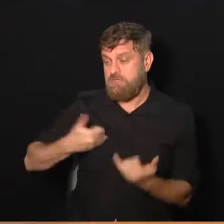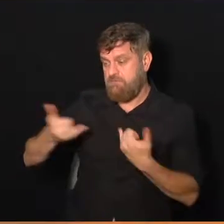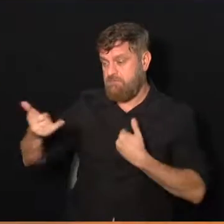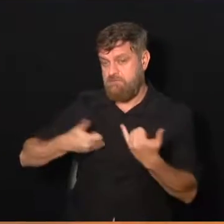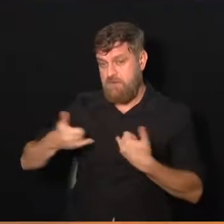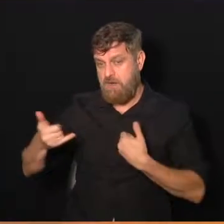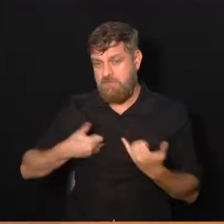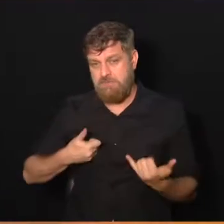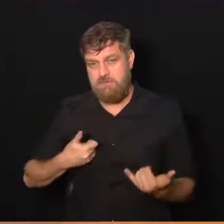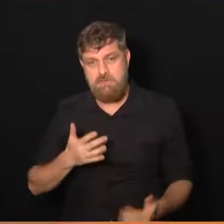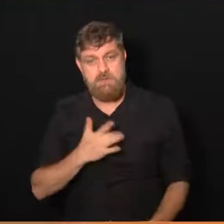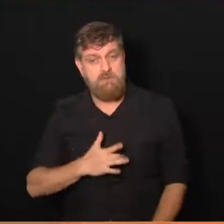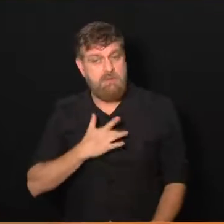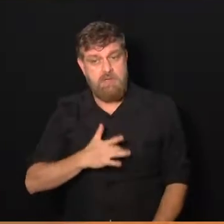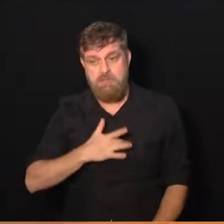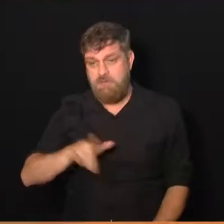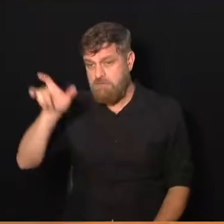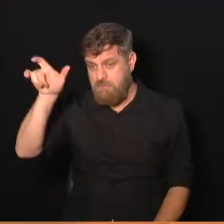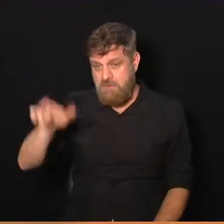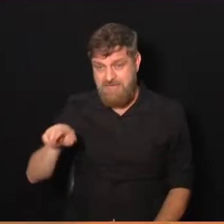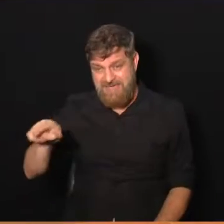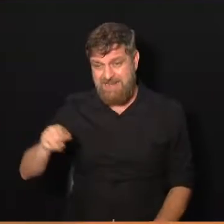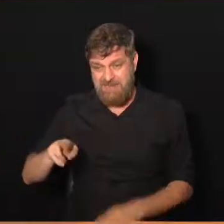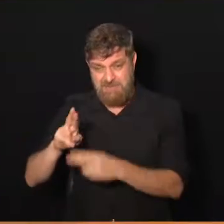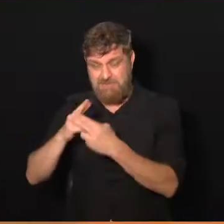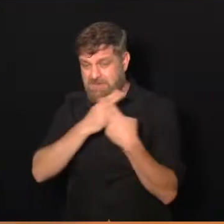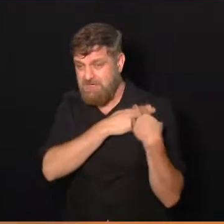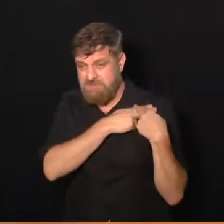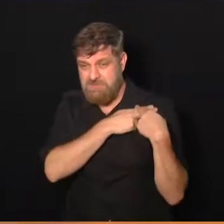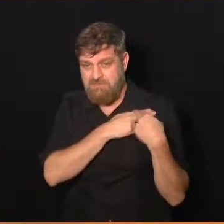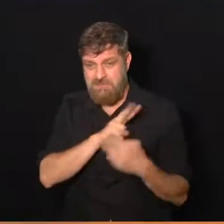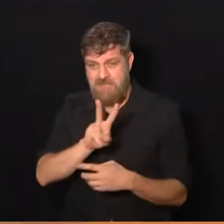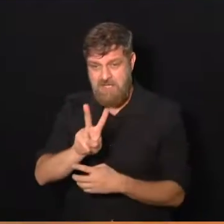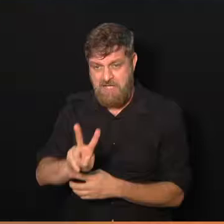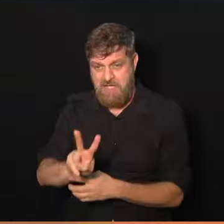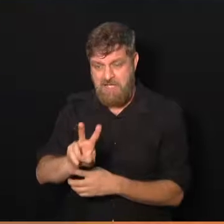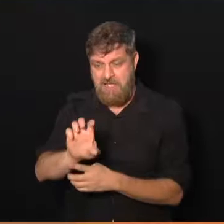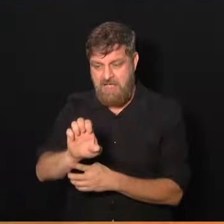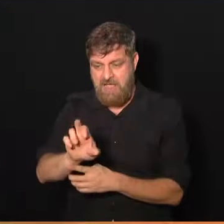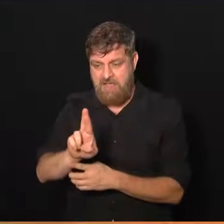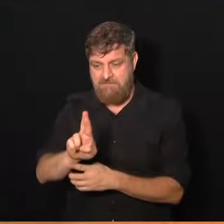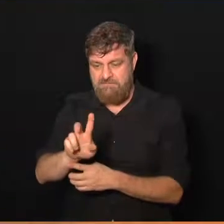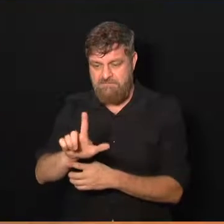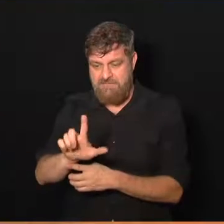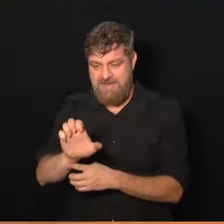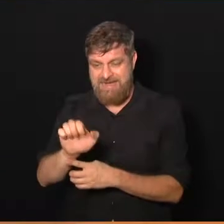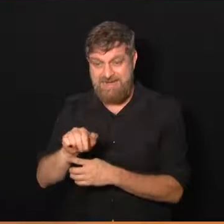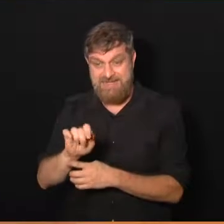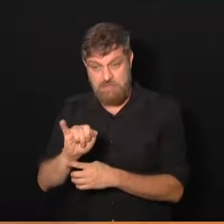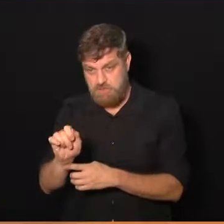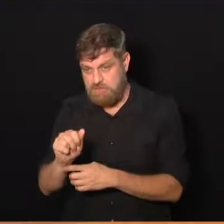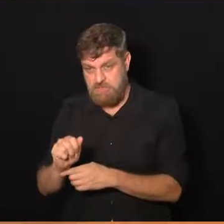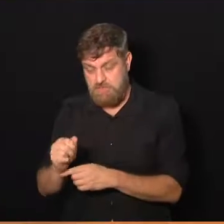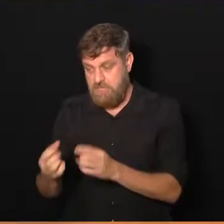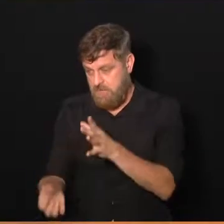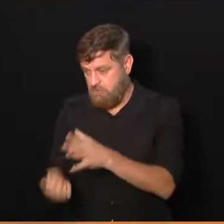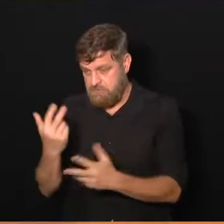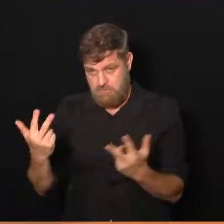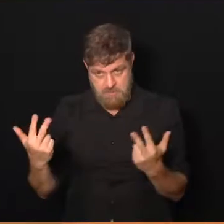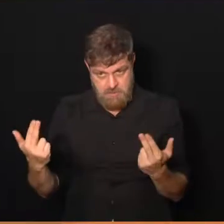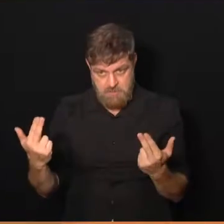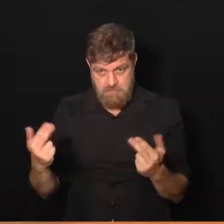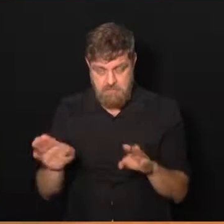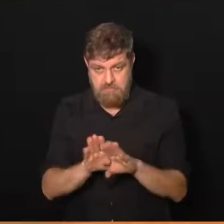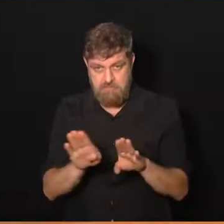E eu lamento que eles não estejam aqui, não só o da Verlenja, nem só dessa outra do Nova Europa que aconteceu um caso semelhante,